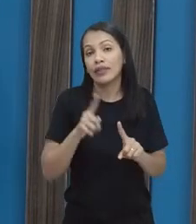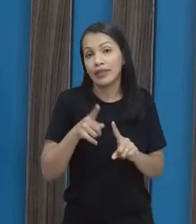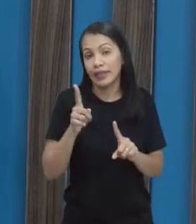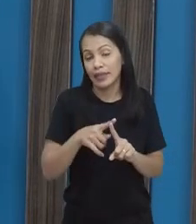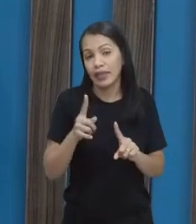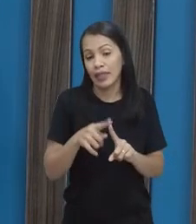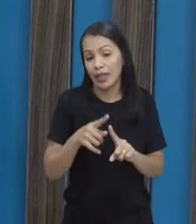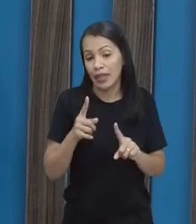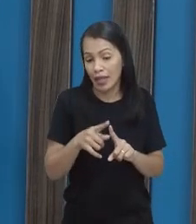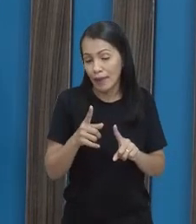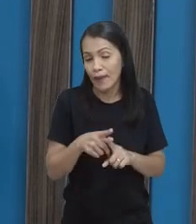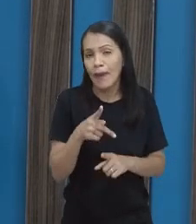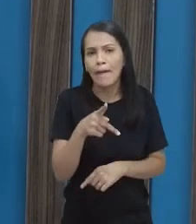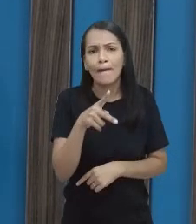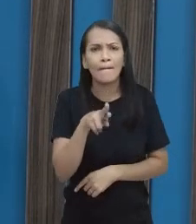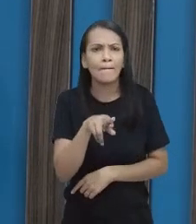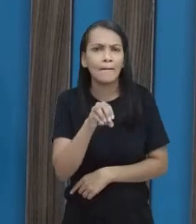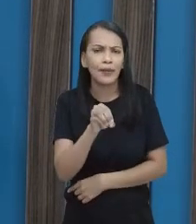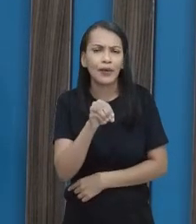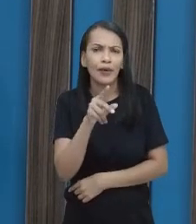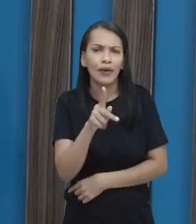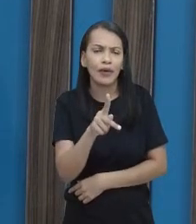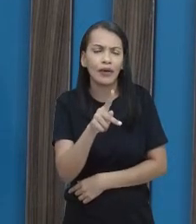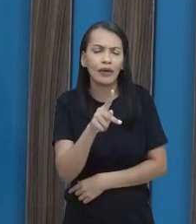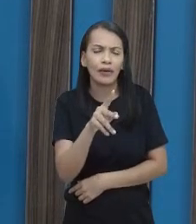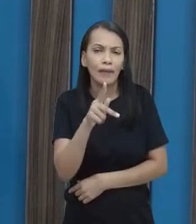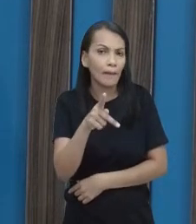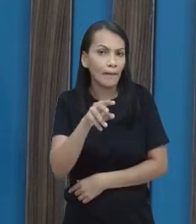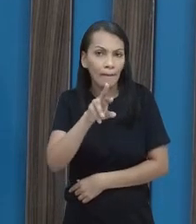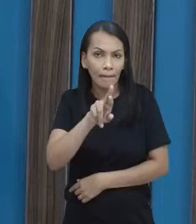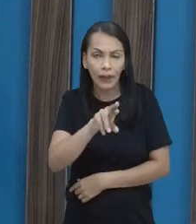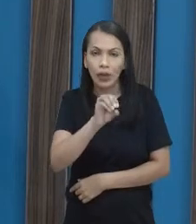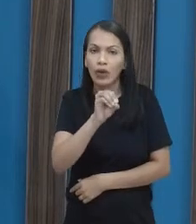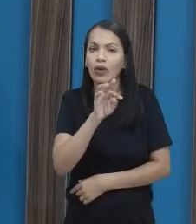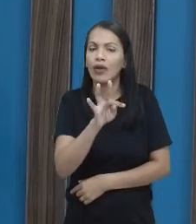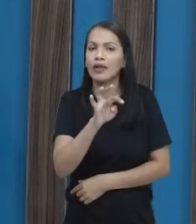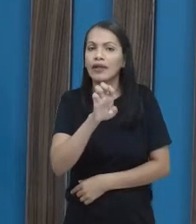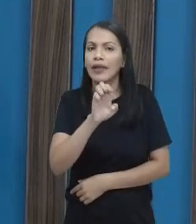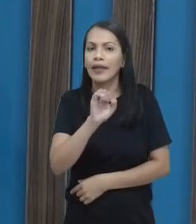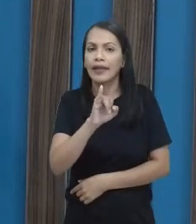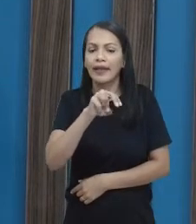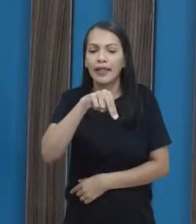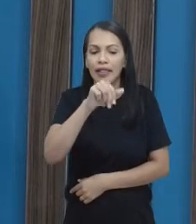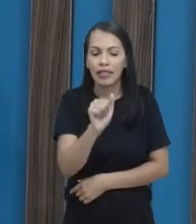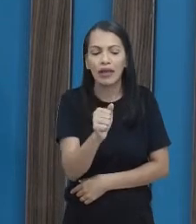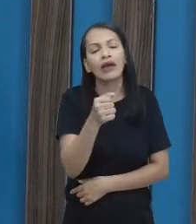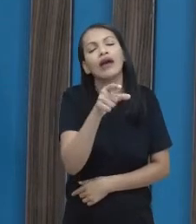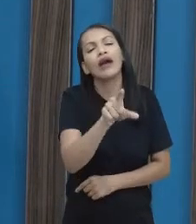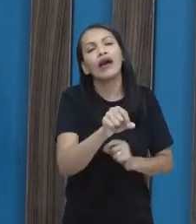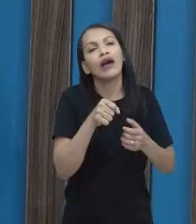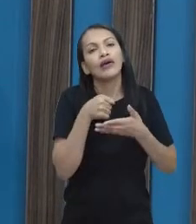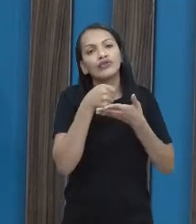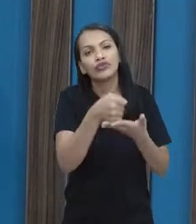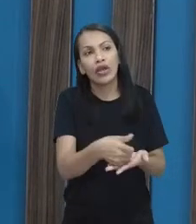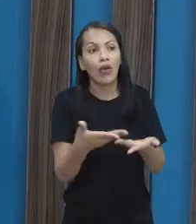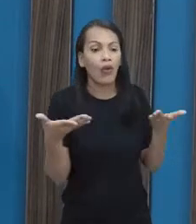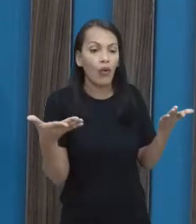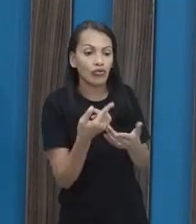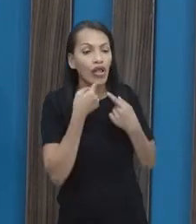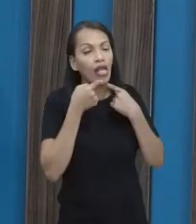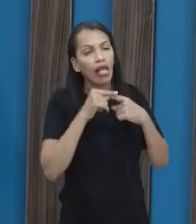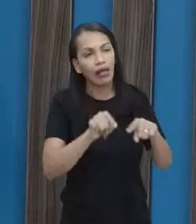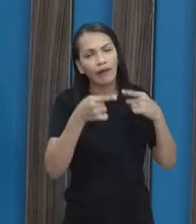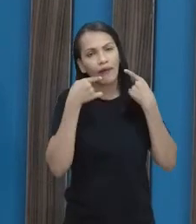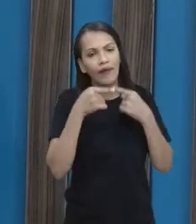que precisamos fazer no nosso dia a dia para a nossa refeição, vai ajudar o ambiente. Então, não adianta a gente agora estar só reclamando que a